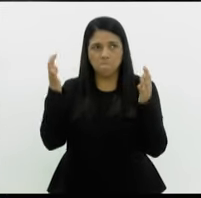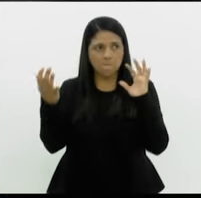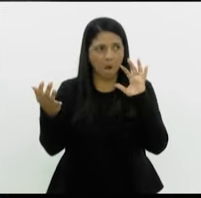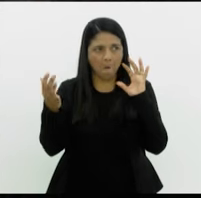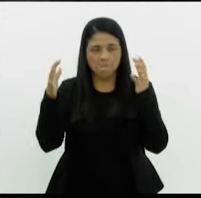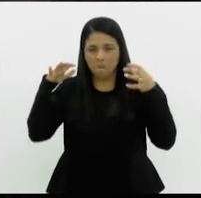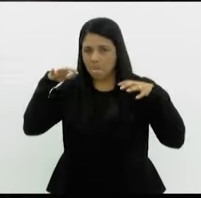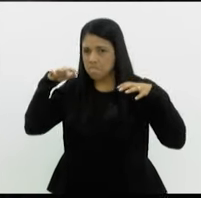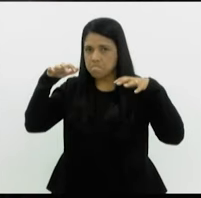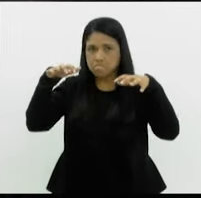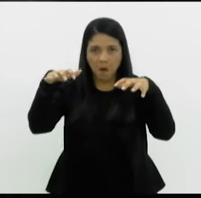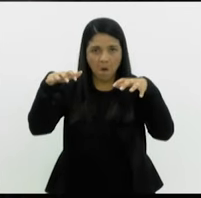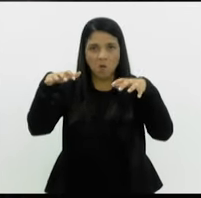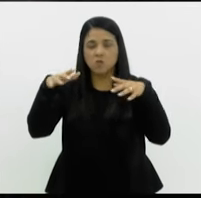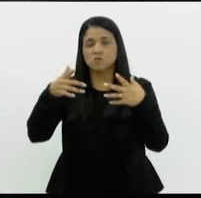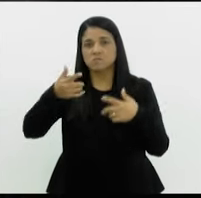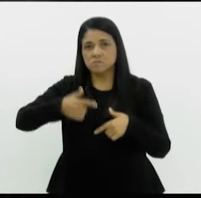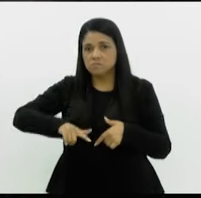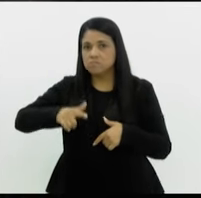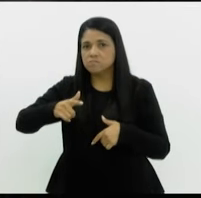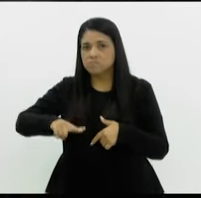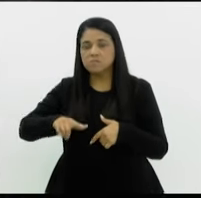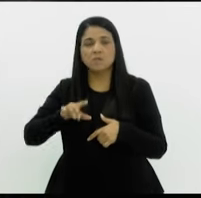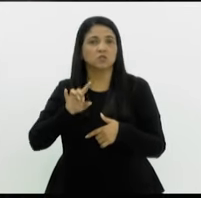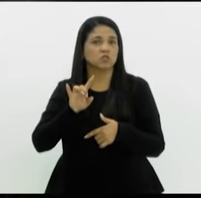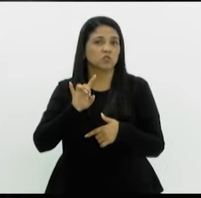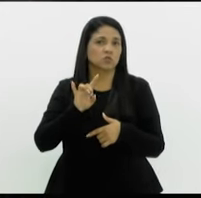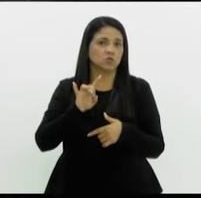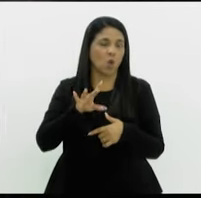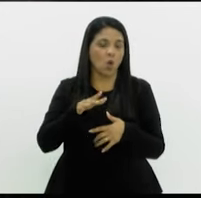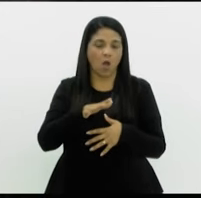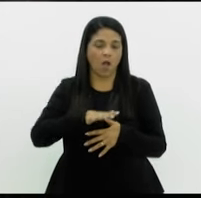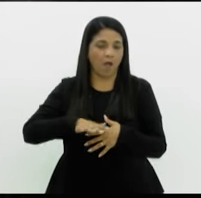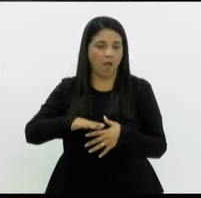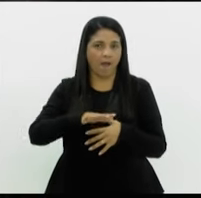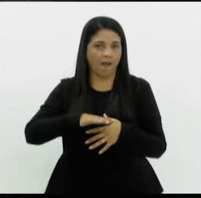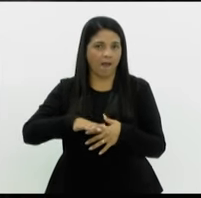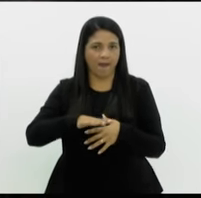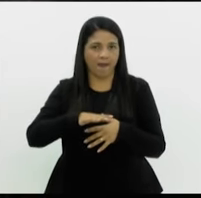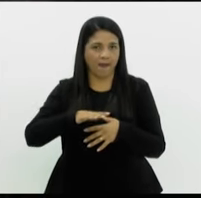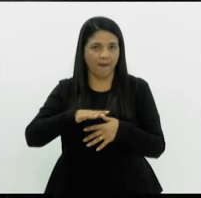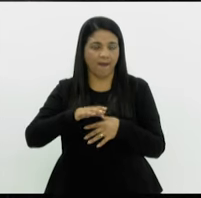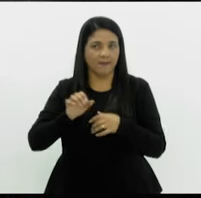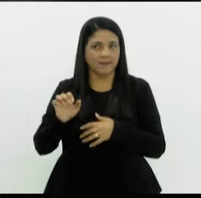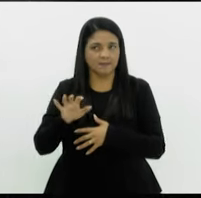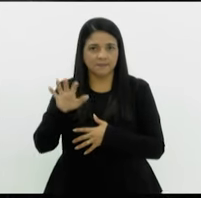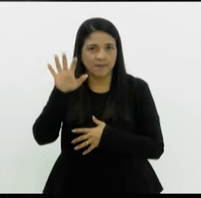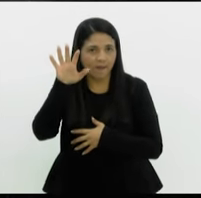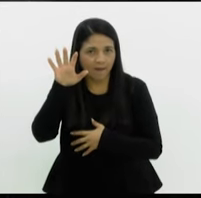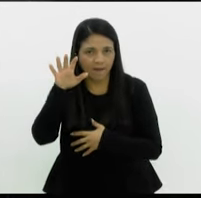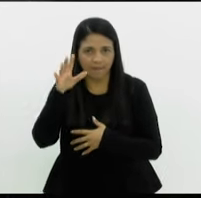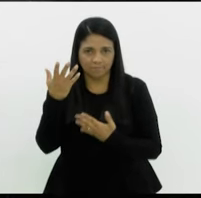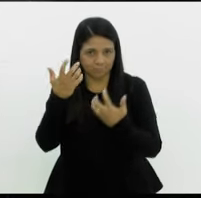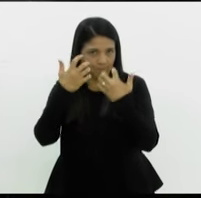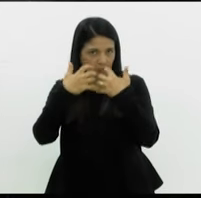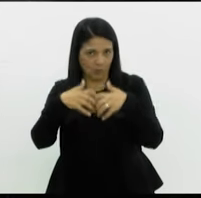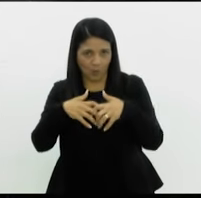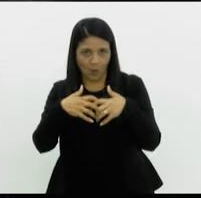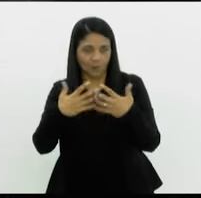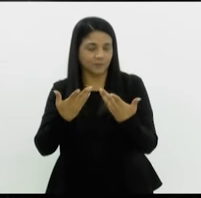principalmente, mas não só, na nossa região serrana,